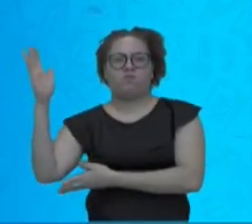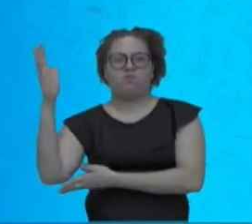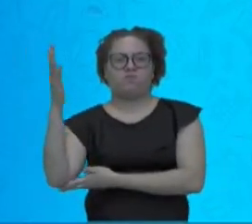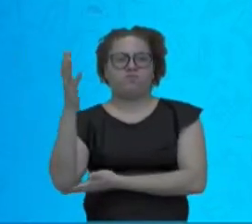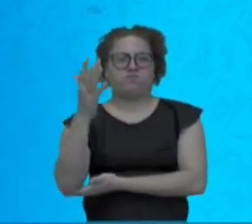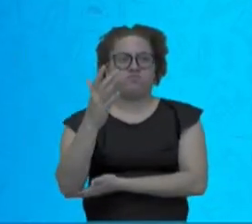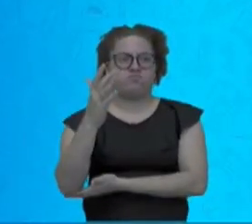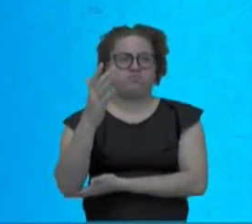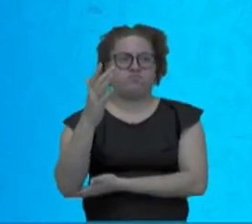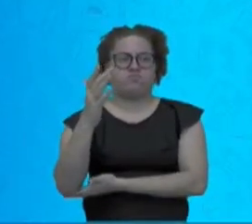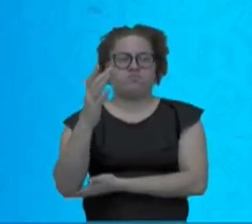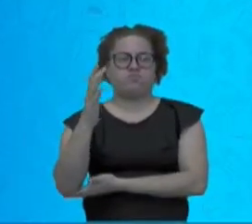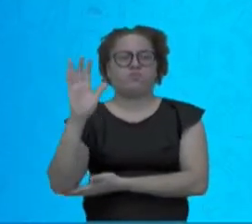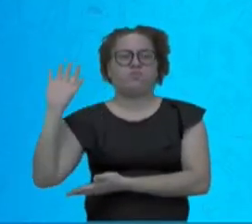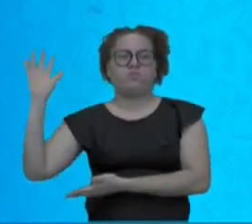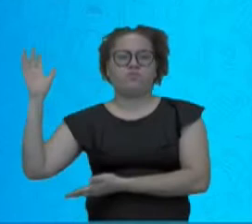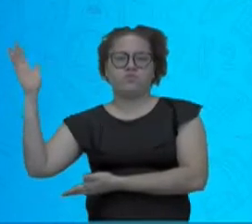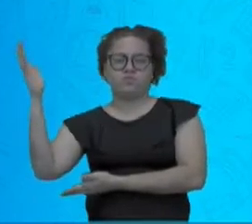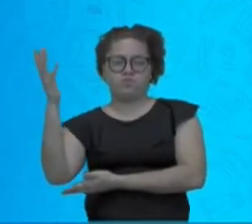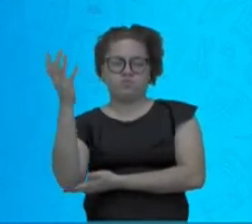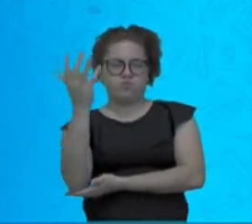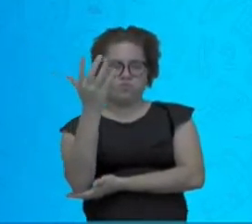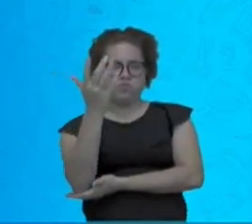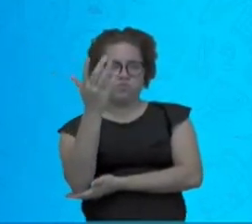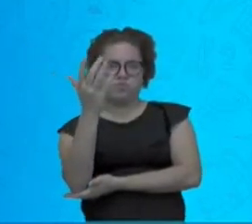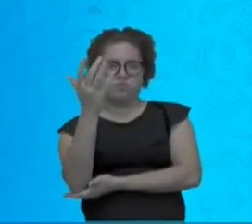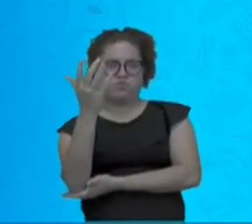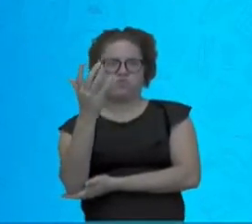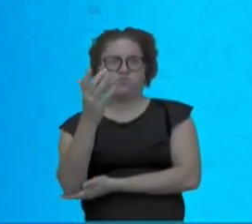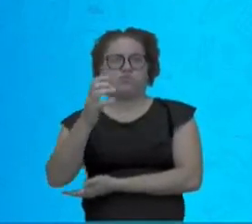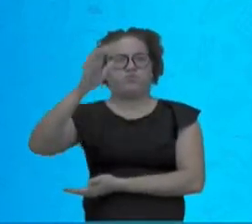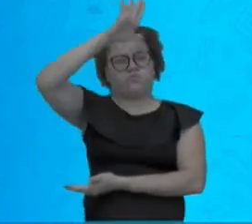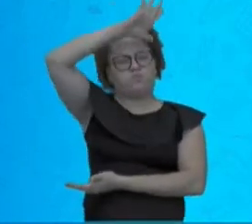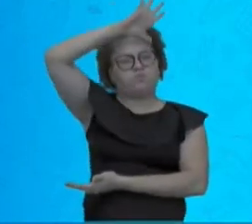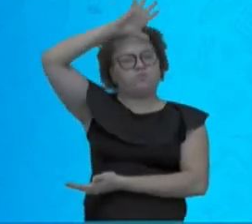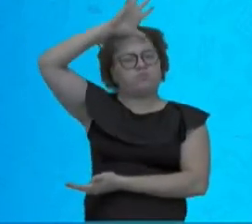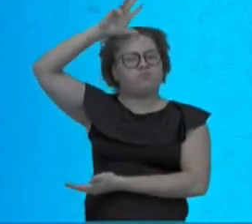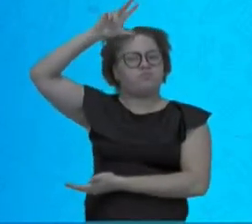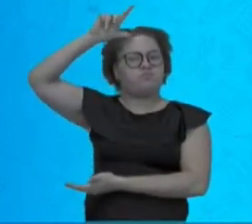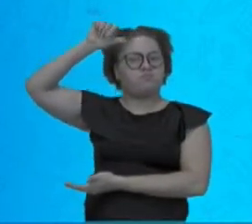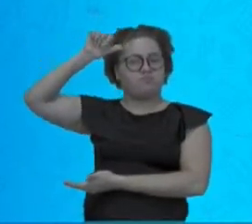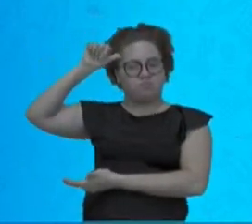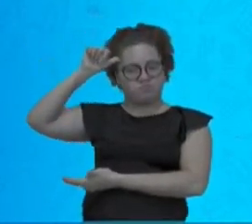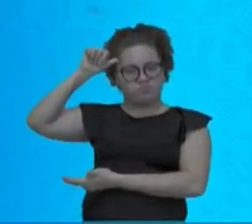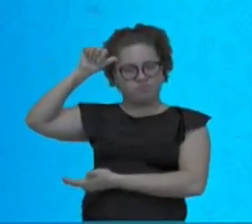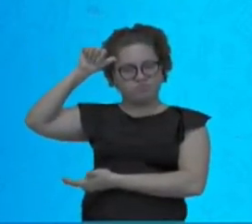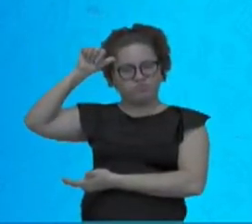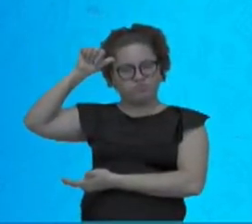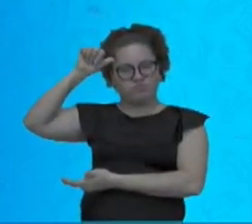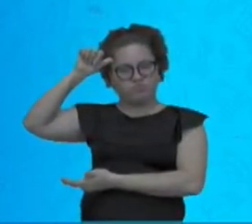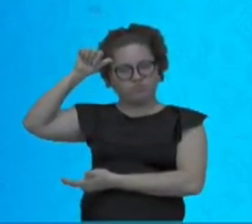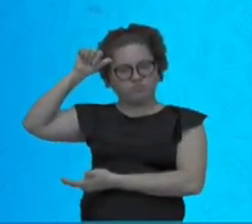o clima equatorial influencia para a grandeza da Amazônia.